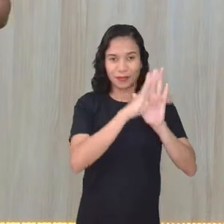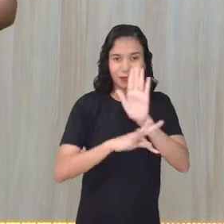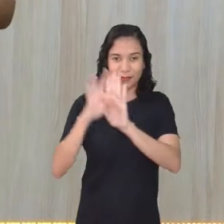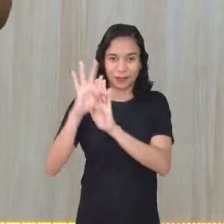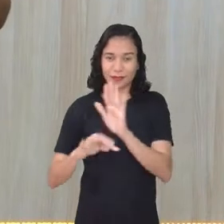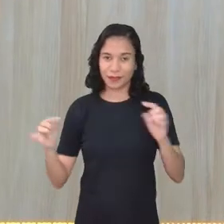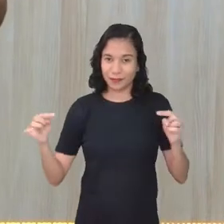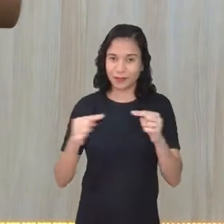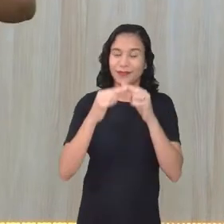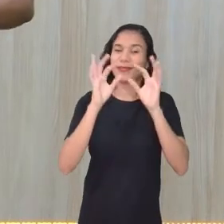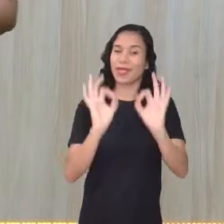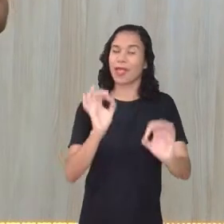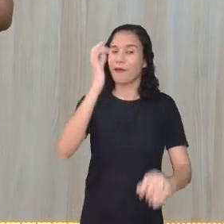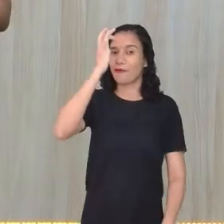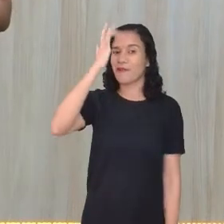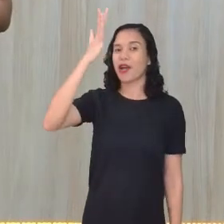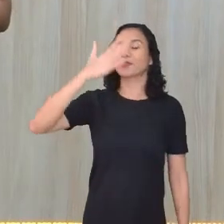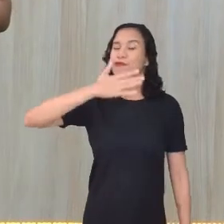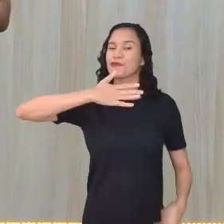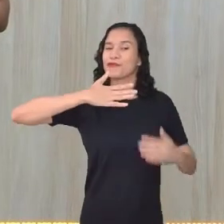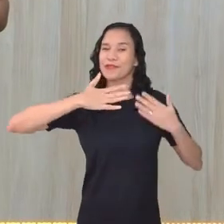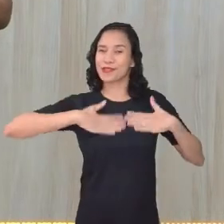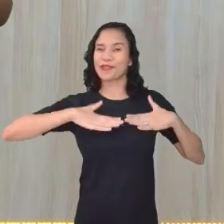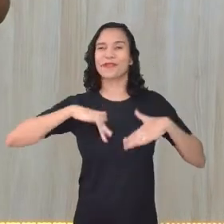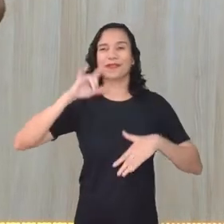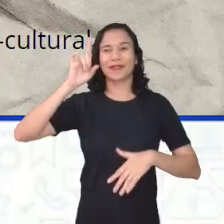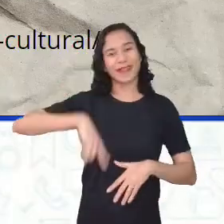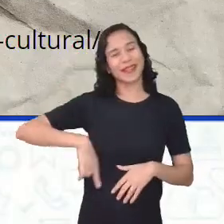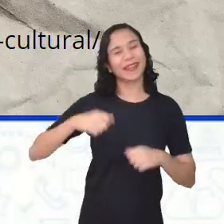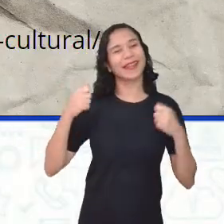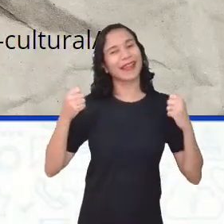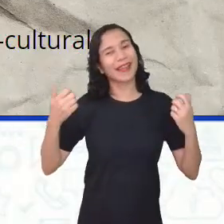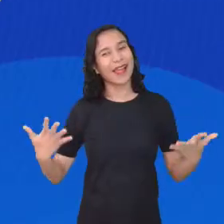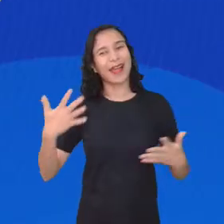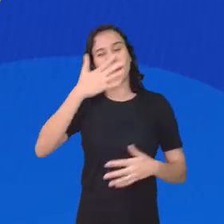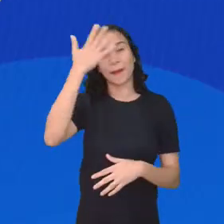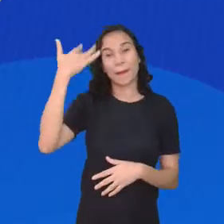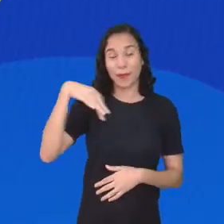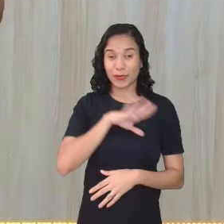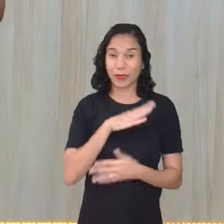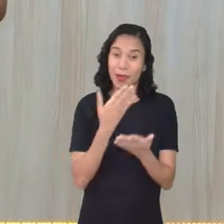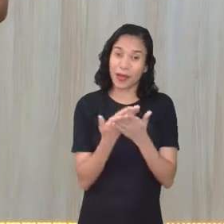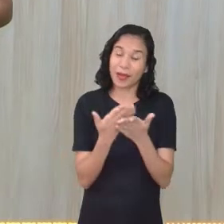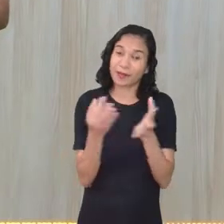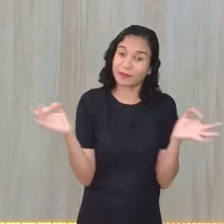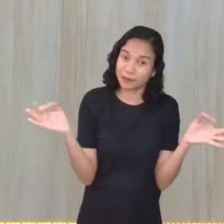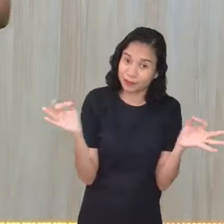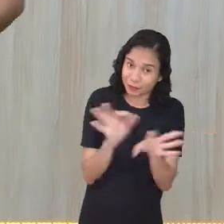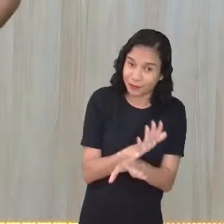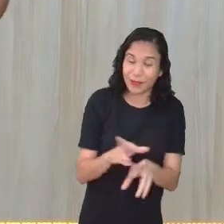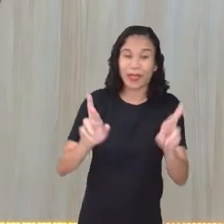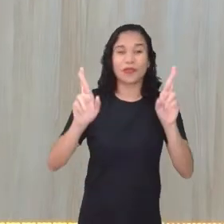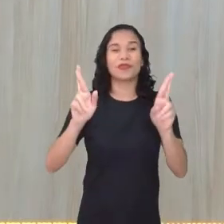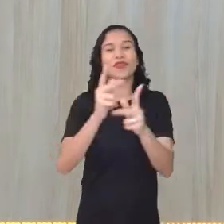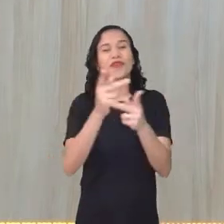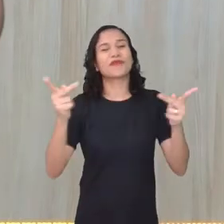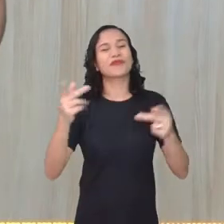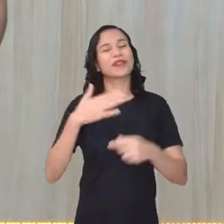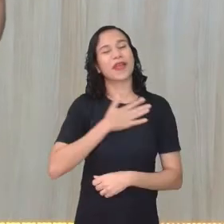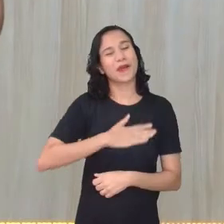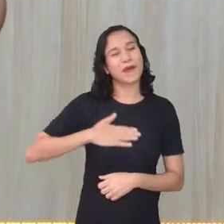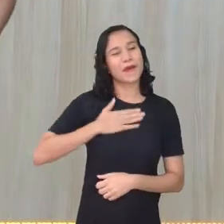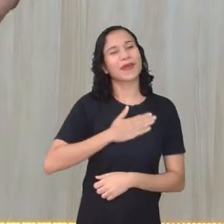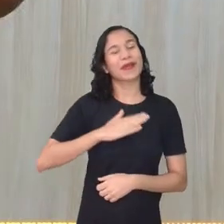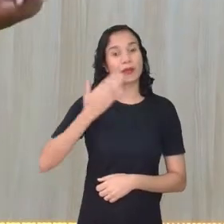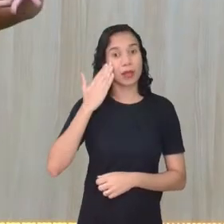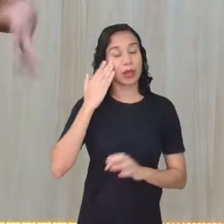Tá certo? Fácil, tranquilíssimo, né? É isso, minha gente. A nossa aula tá chegando ao fim. Eu espero que vocês tenham